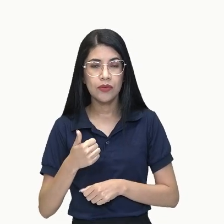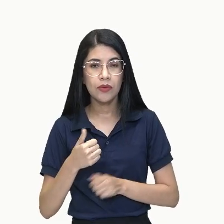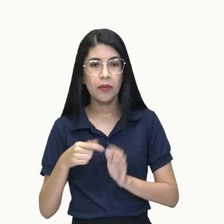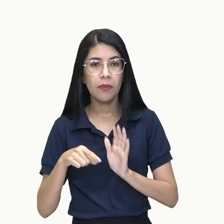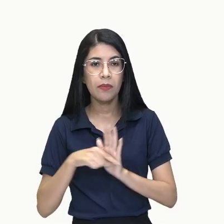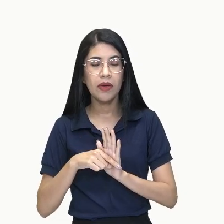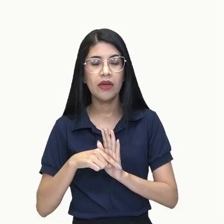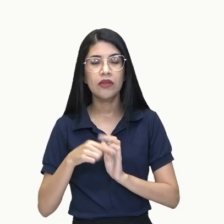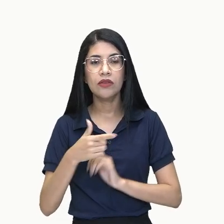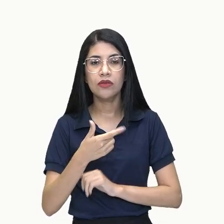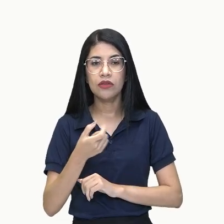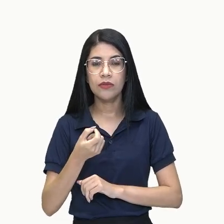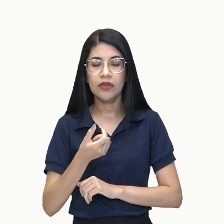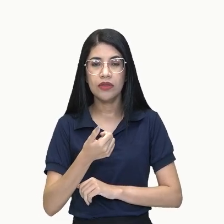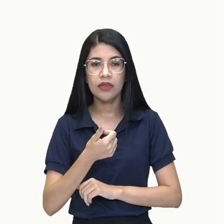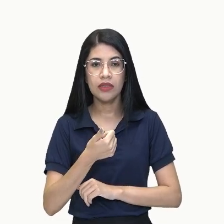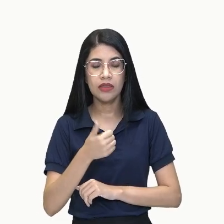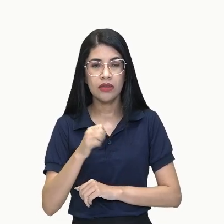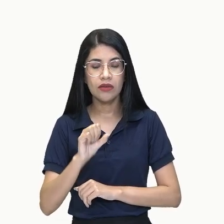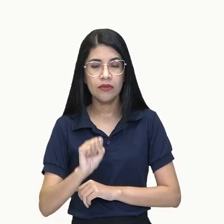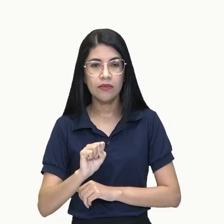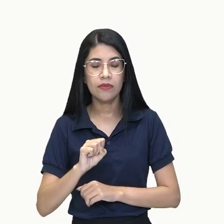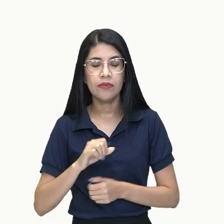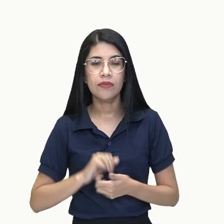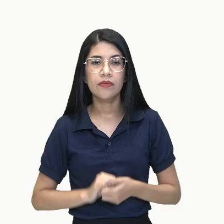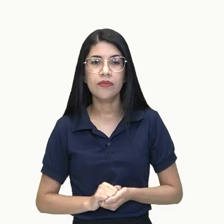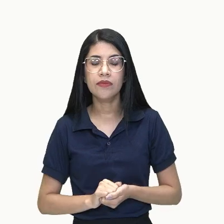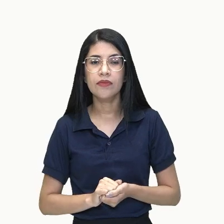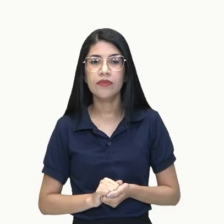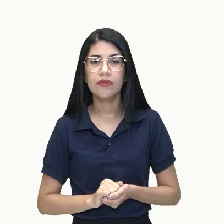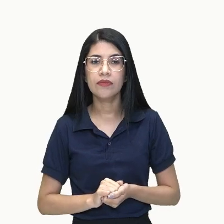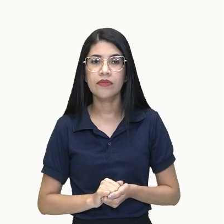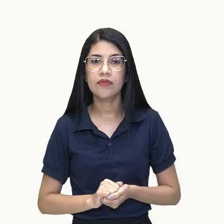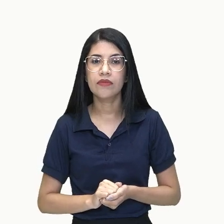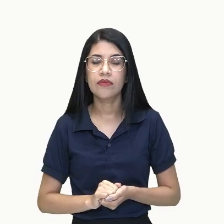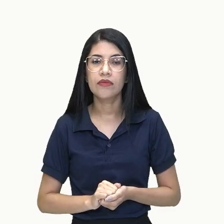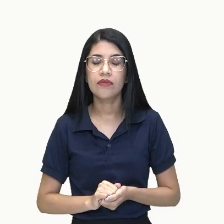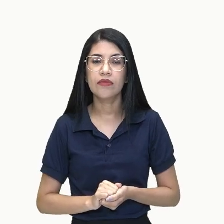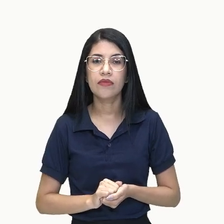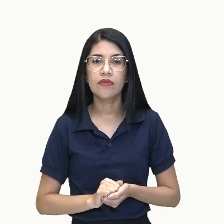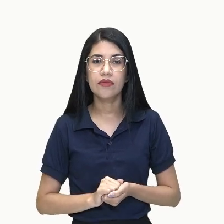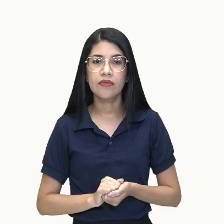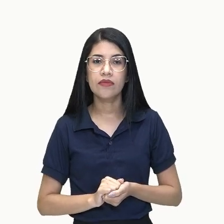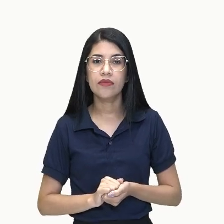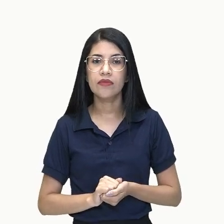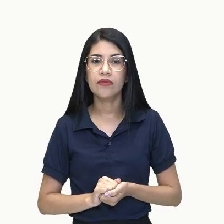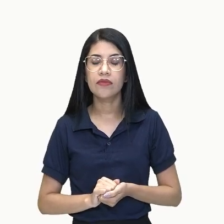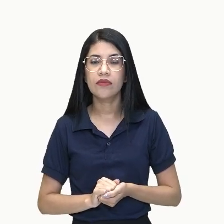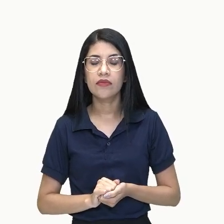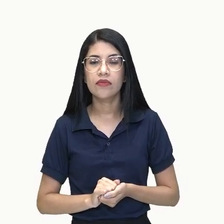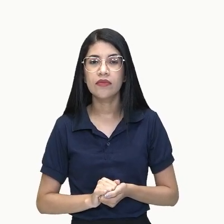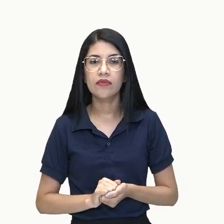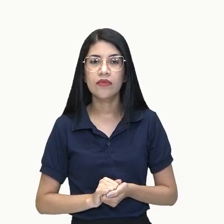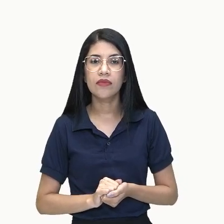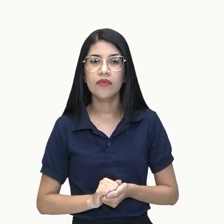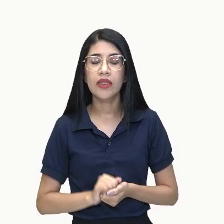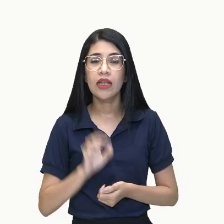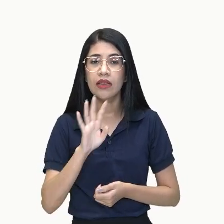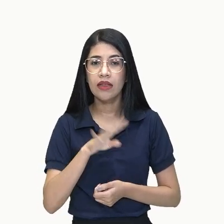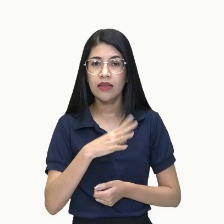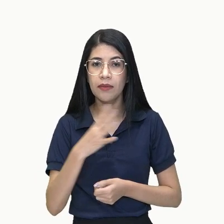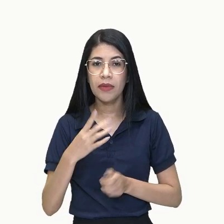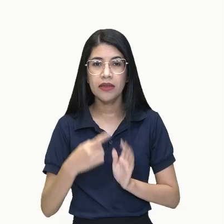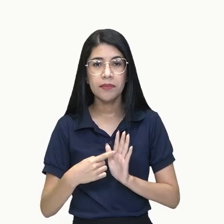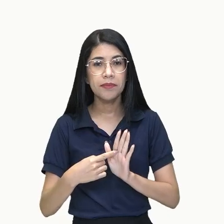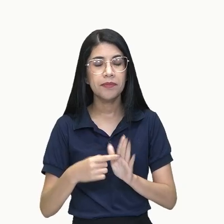ano de 2020, de 2018. Assim como temos na cartela, né, professora? Exatamente. Lá na nossa tabela, o que nós tínhamos